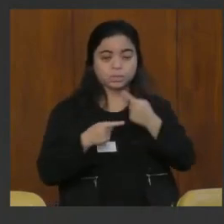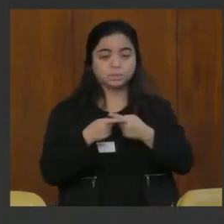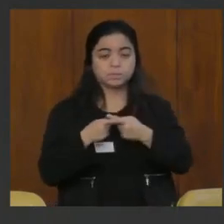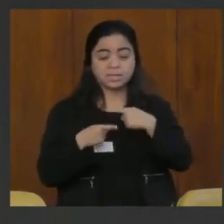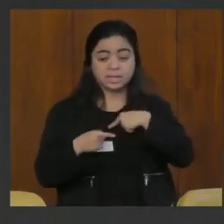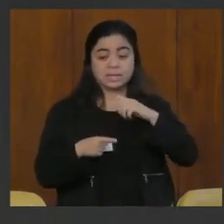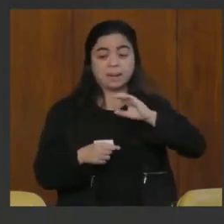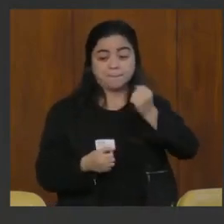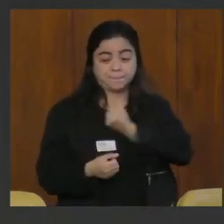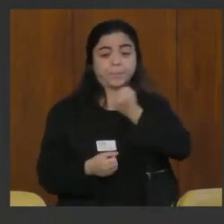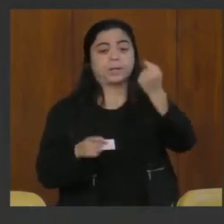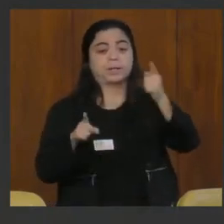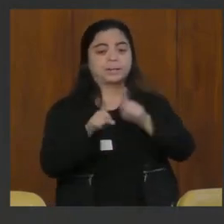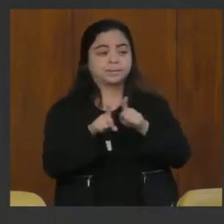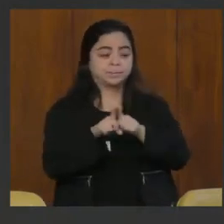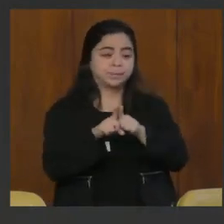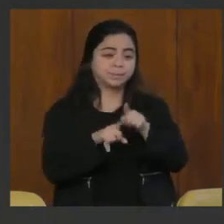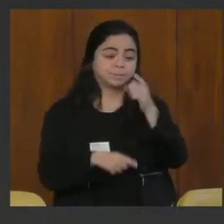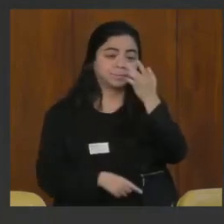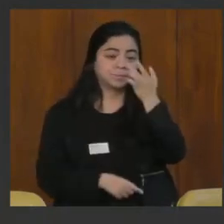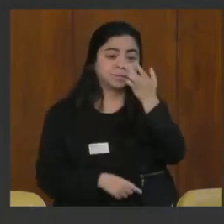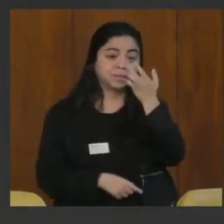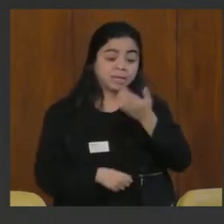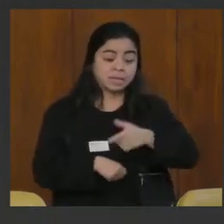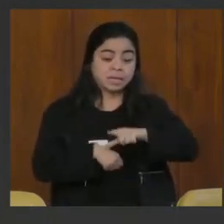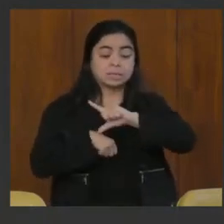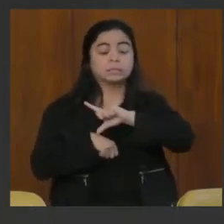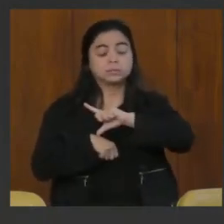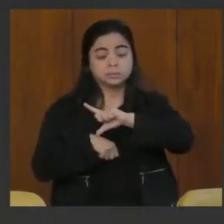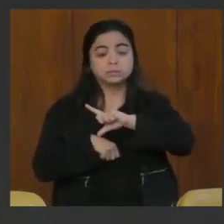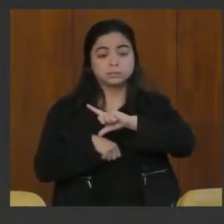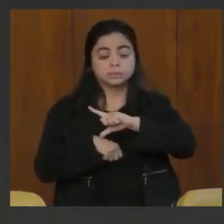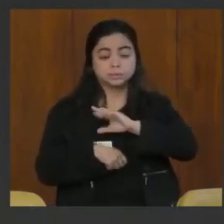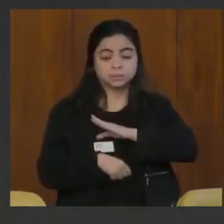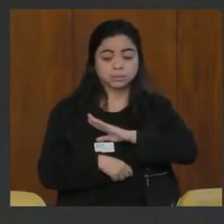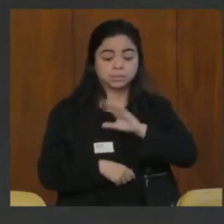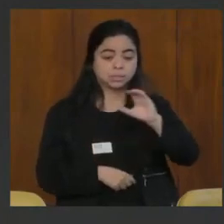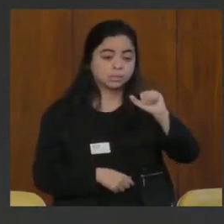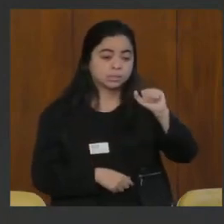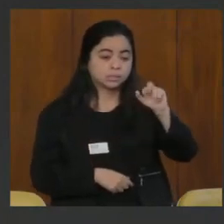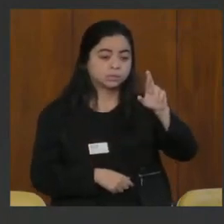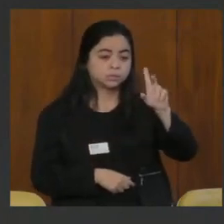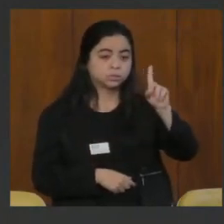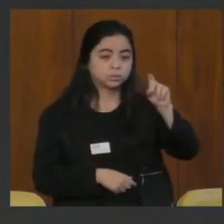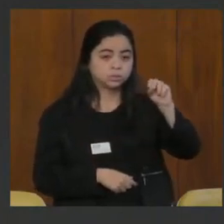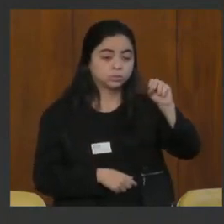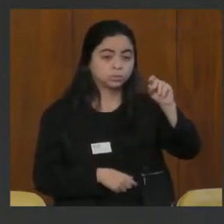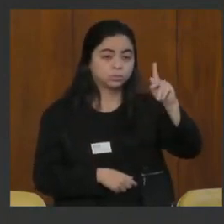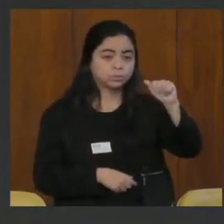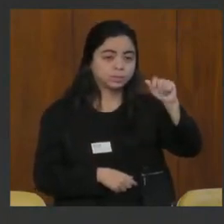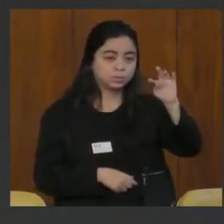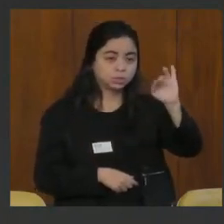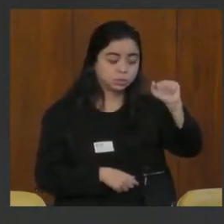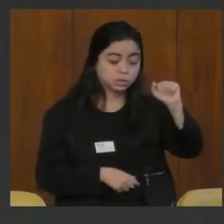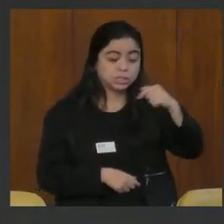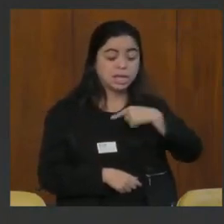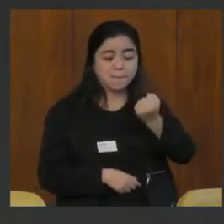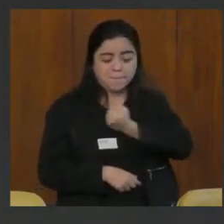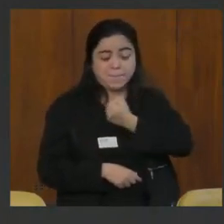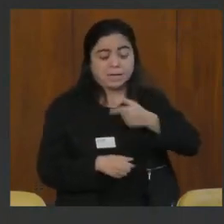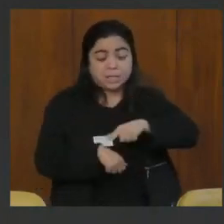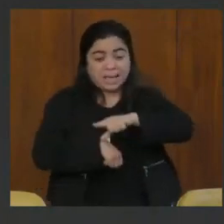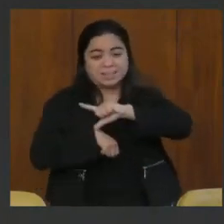mata mesmo, né? Precocemente. Né? O coração, a cardiopatia é o que mata as crianças sindrômicas a curto prazo,